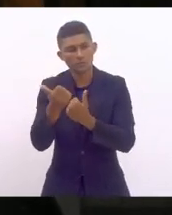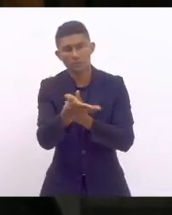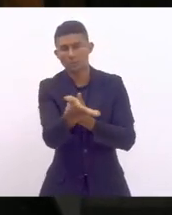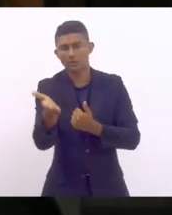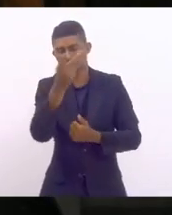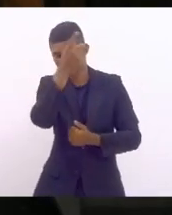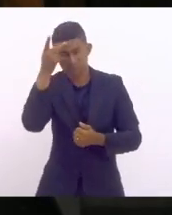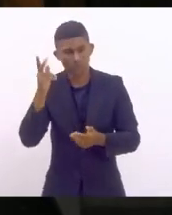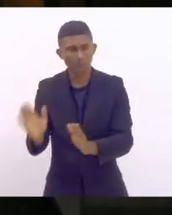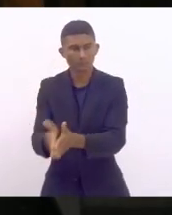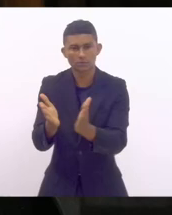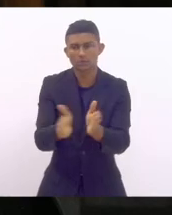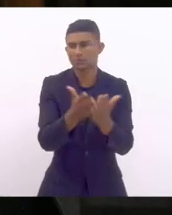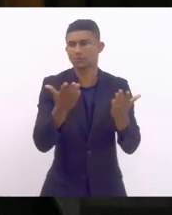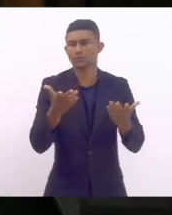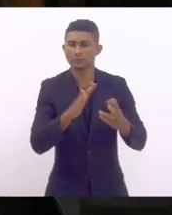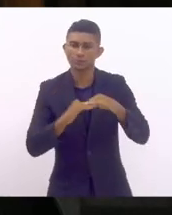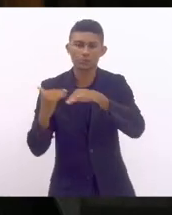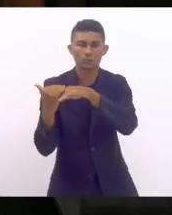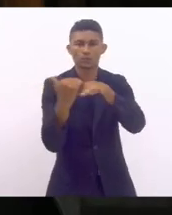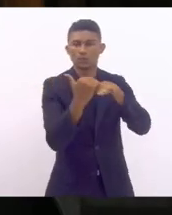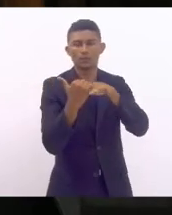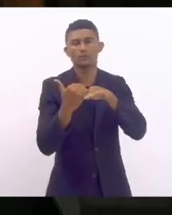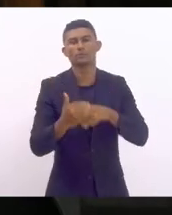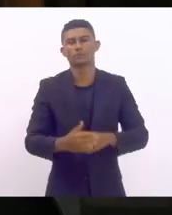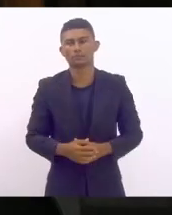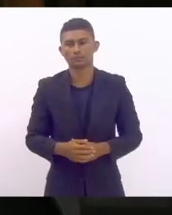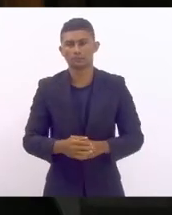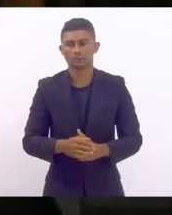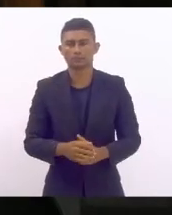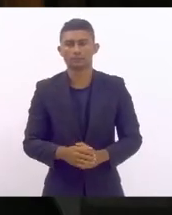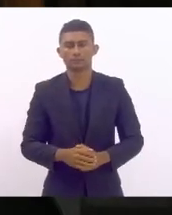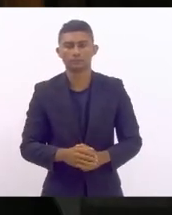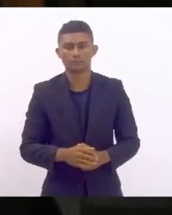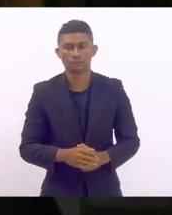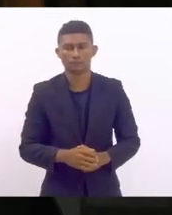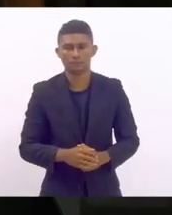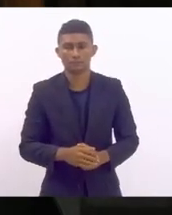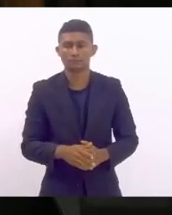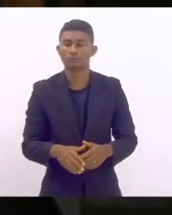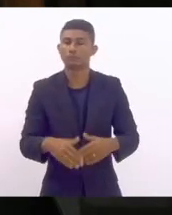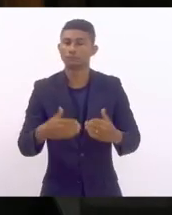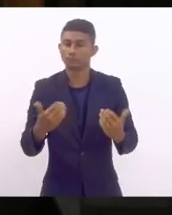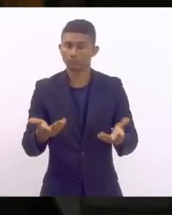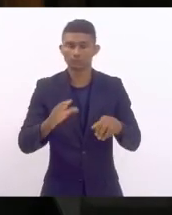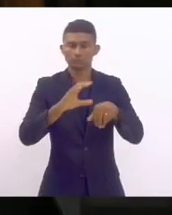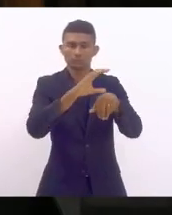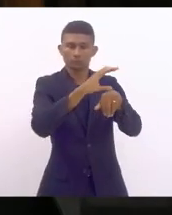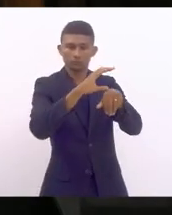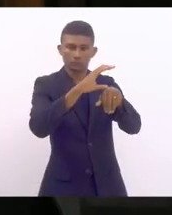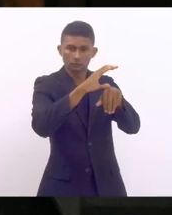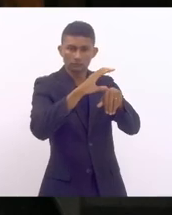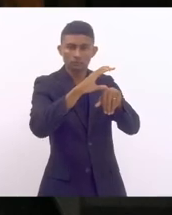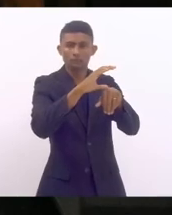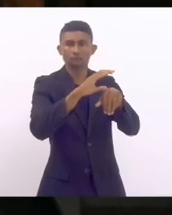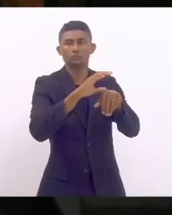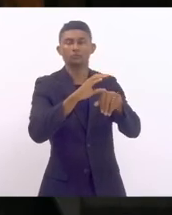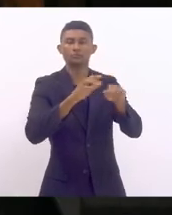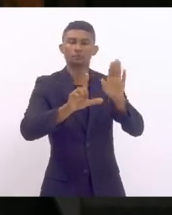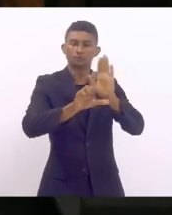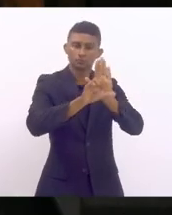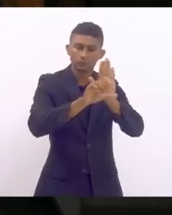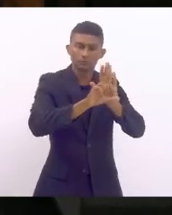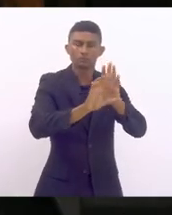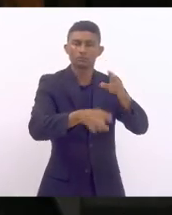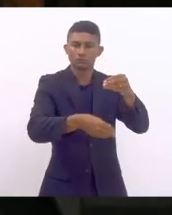Equidade e de sete tão e não é à toa que a própria Constituição e nas suas leis